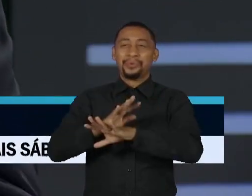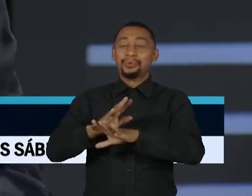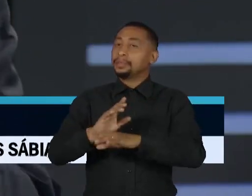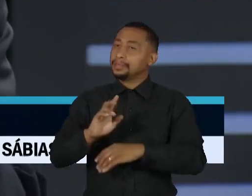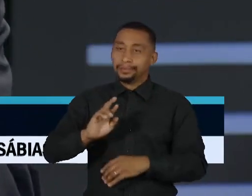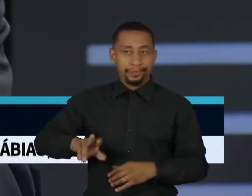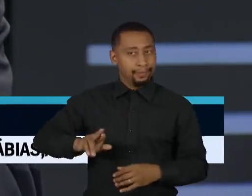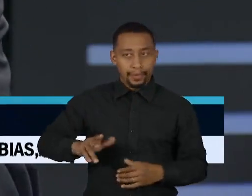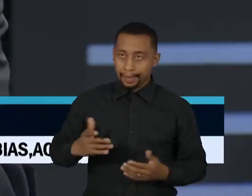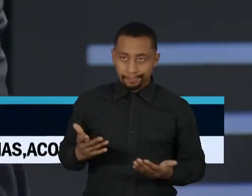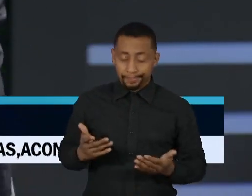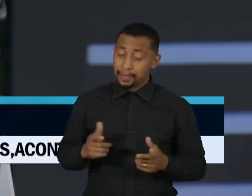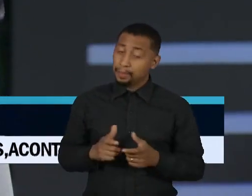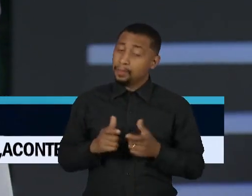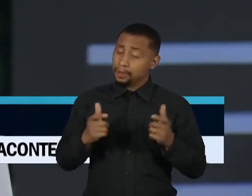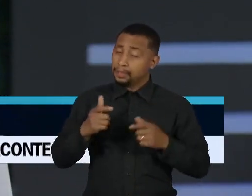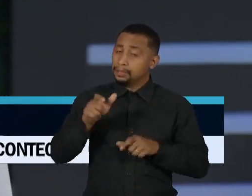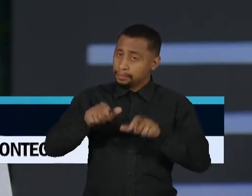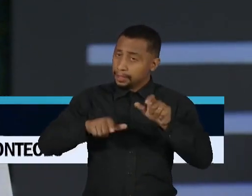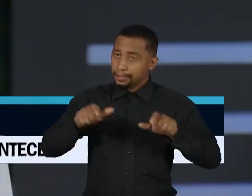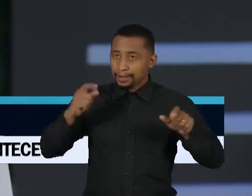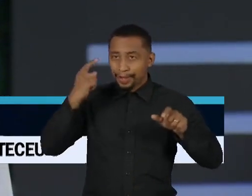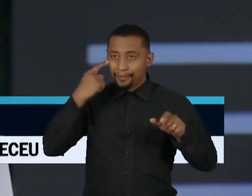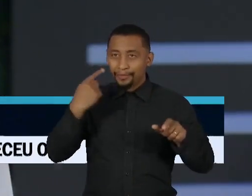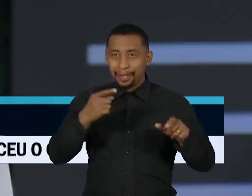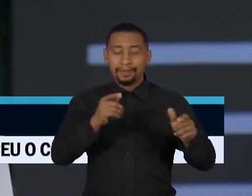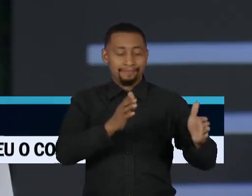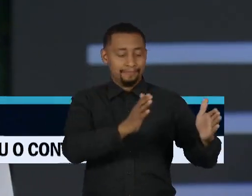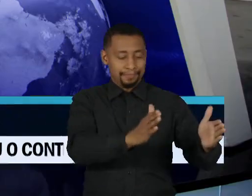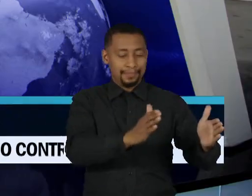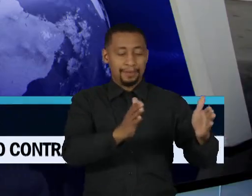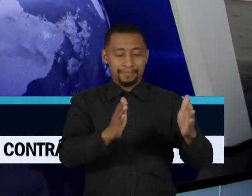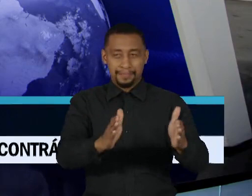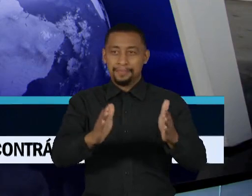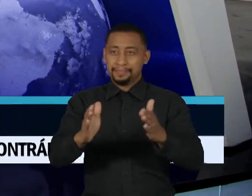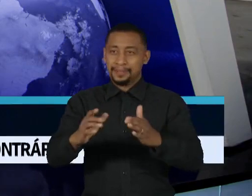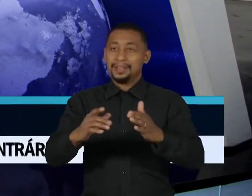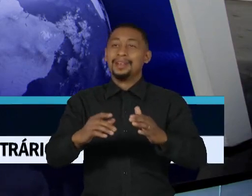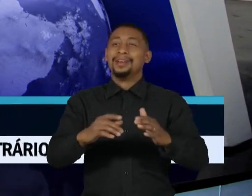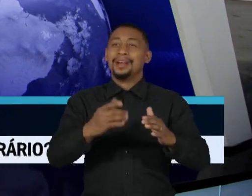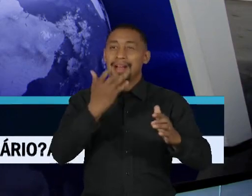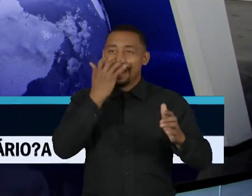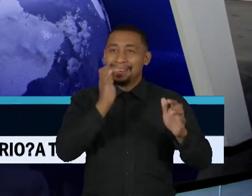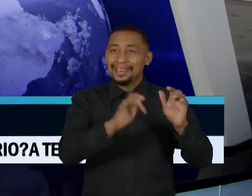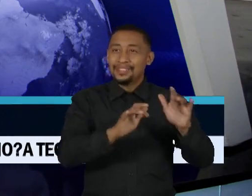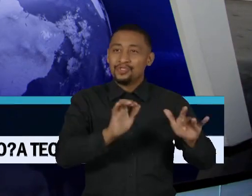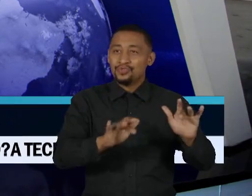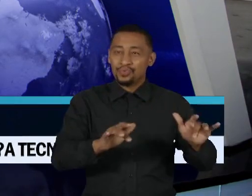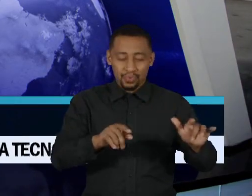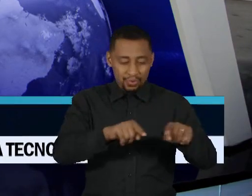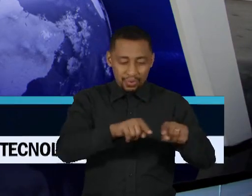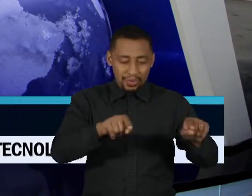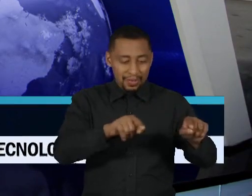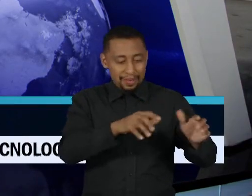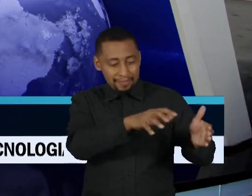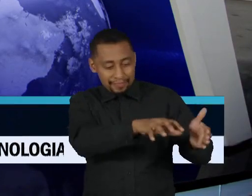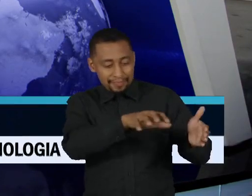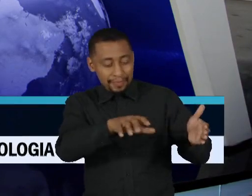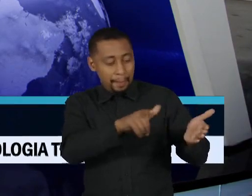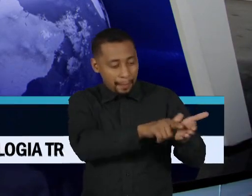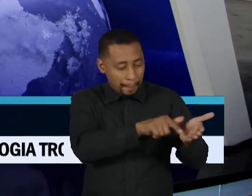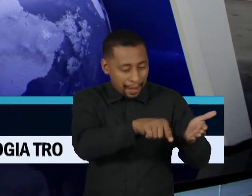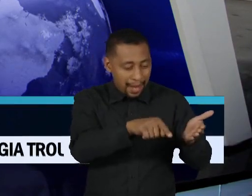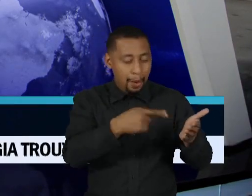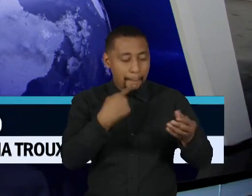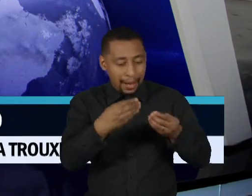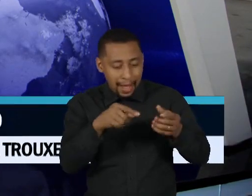aquelas cestas de coleta seletiva, você acha que você fez o máximo. Mas não